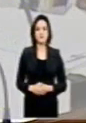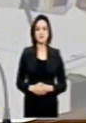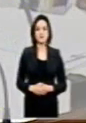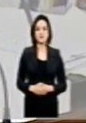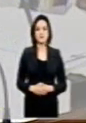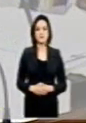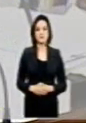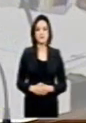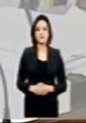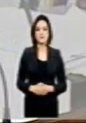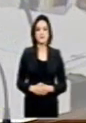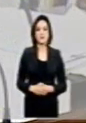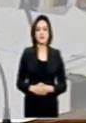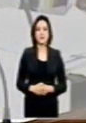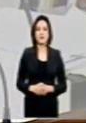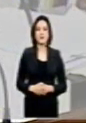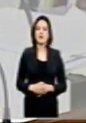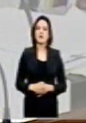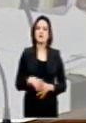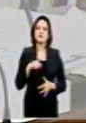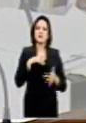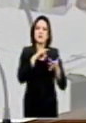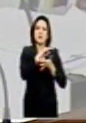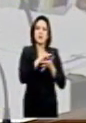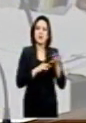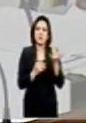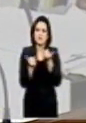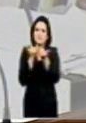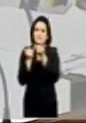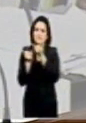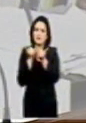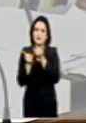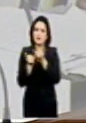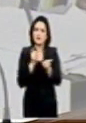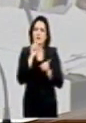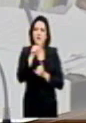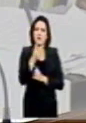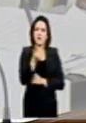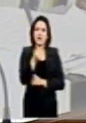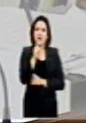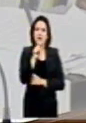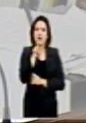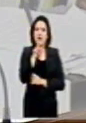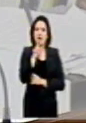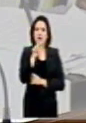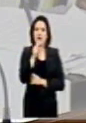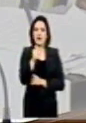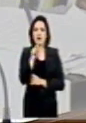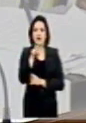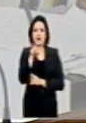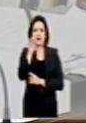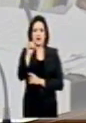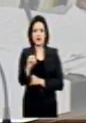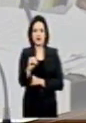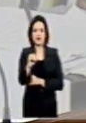objeto é extremamente semelhante. Trata-se de agravo regimental, interposto contra a decisão monocrática de